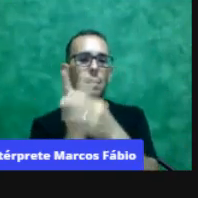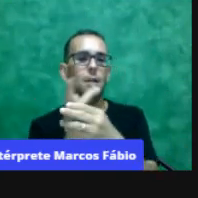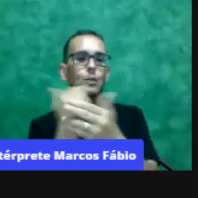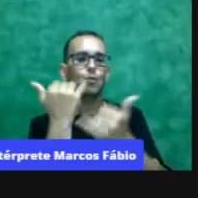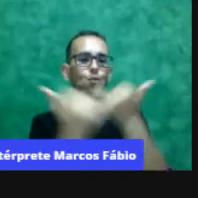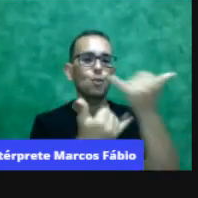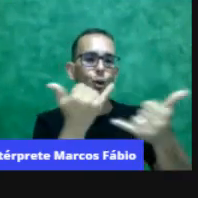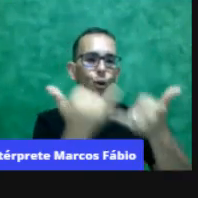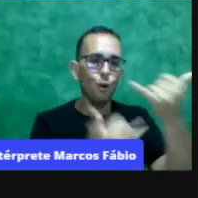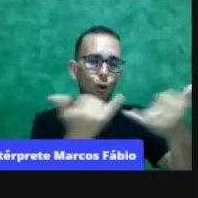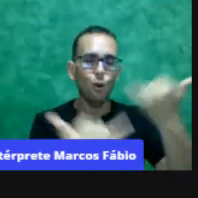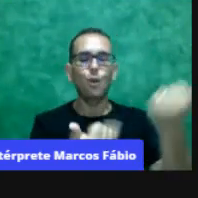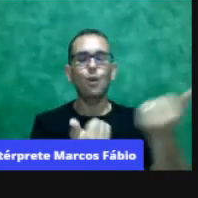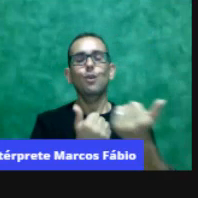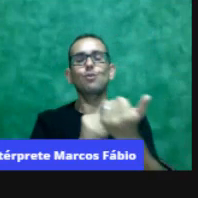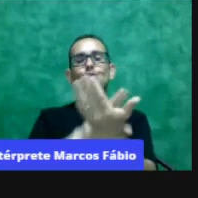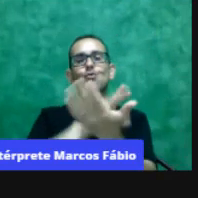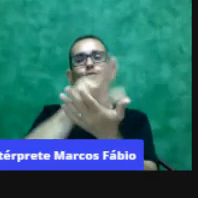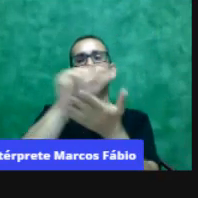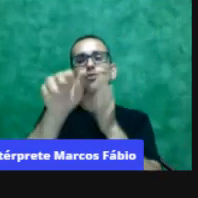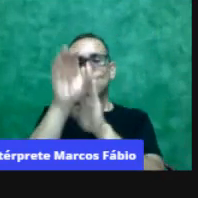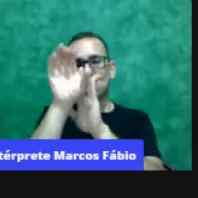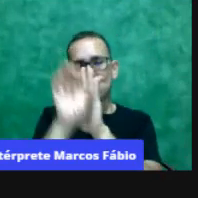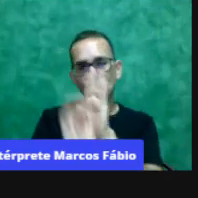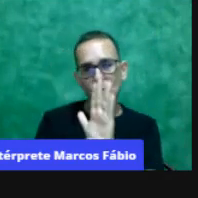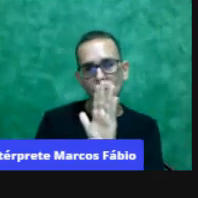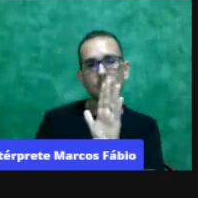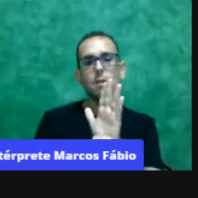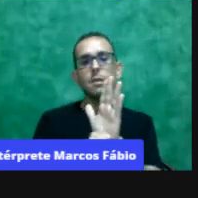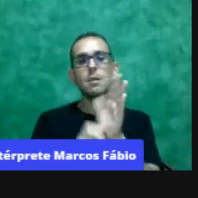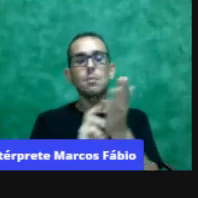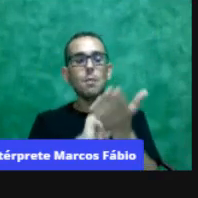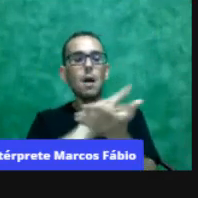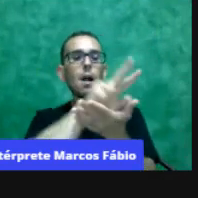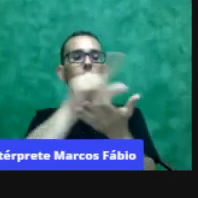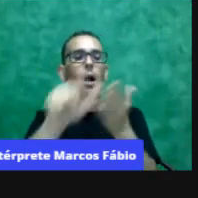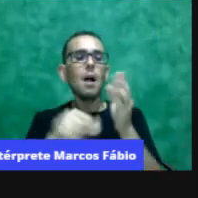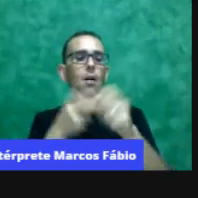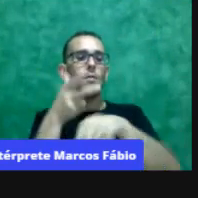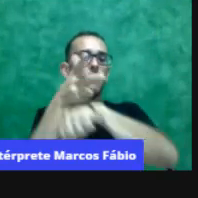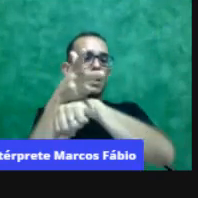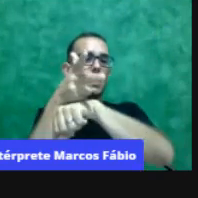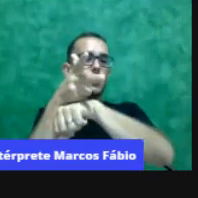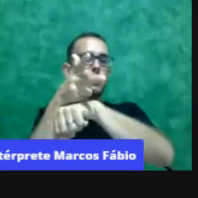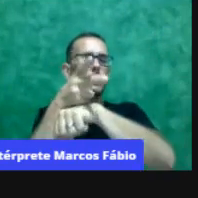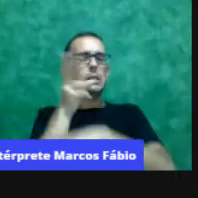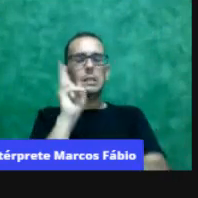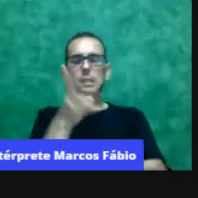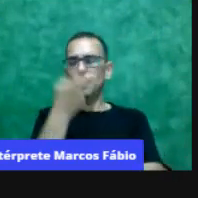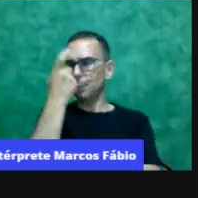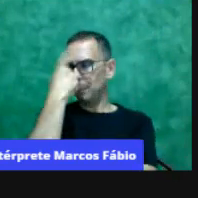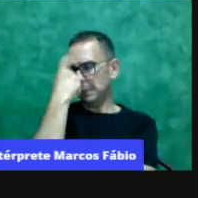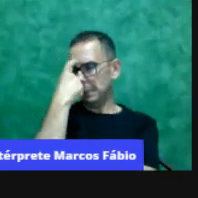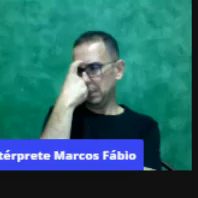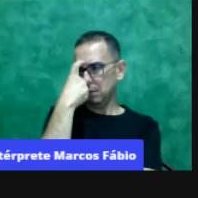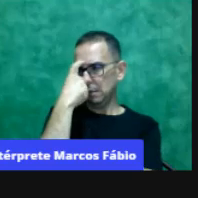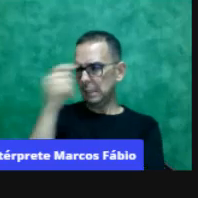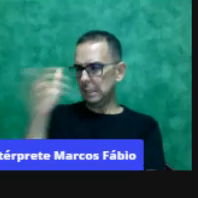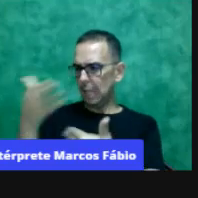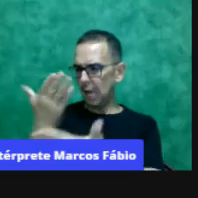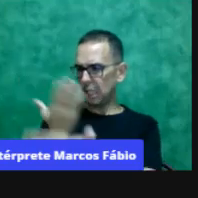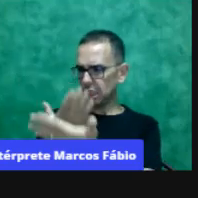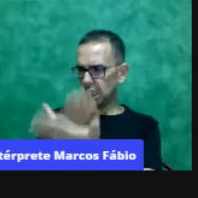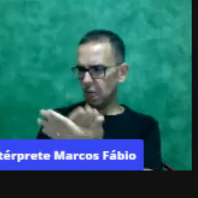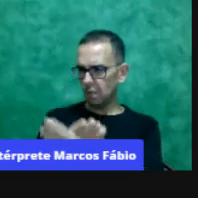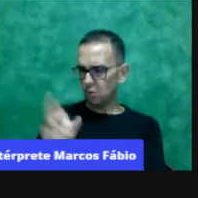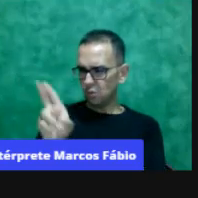jogos, para produzir conteúdos, para produzir vídeos. E aí a gente sempre fica pensando que na sala de aula a gente não